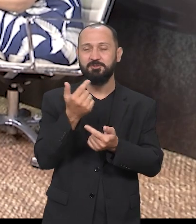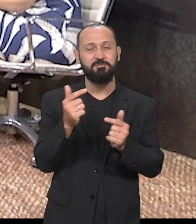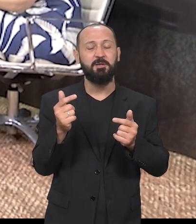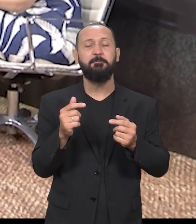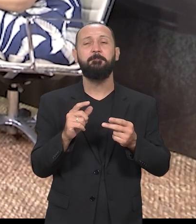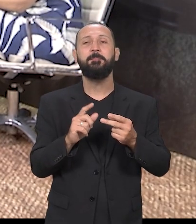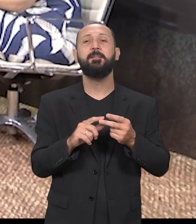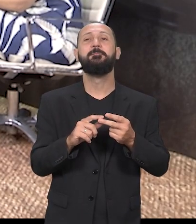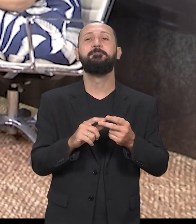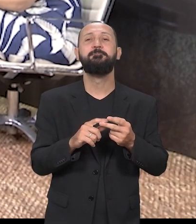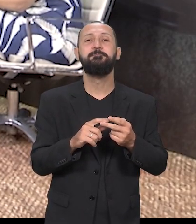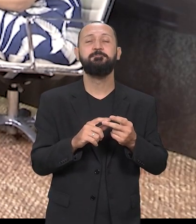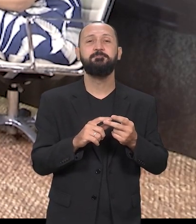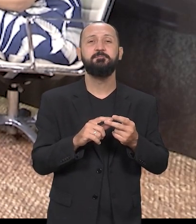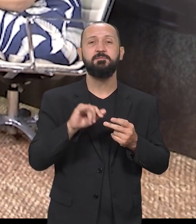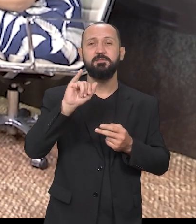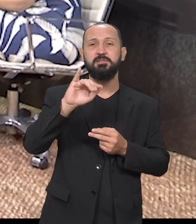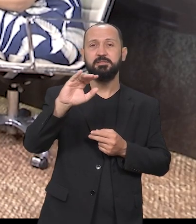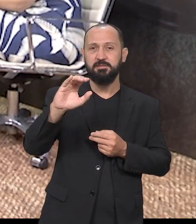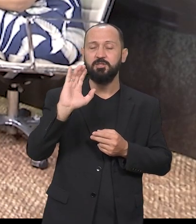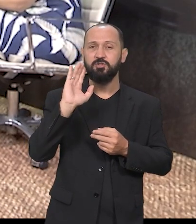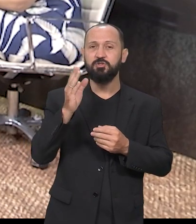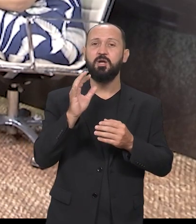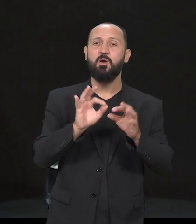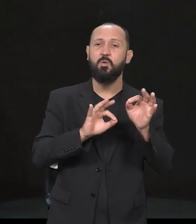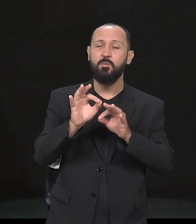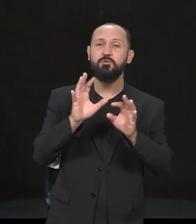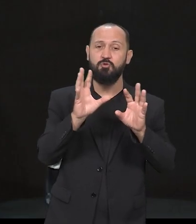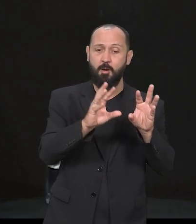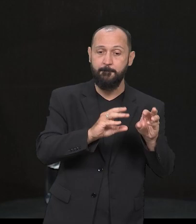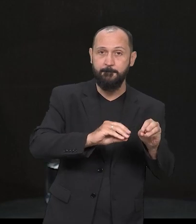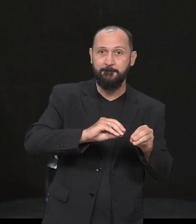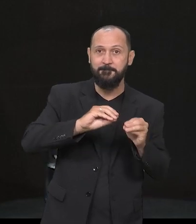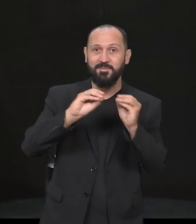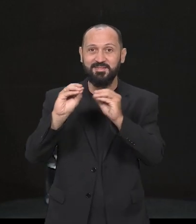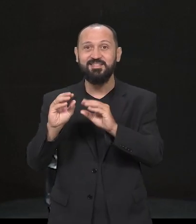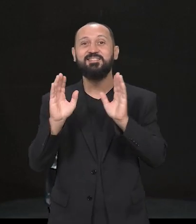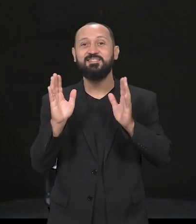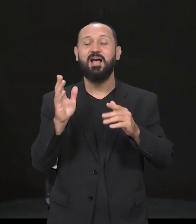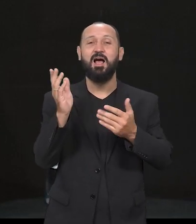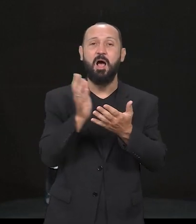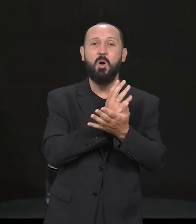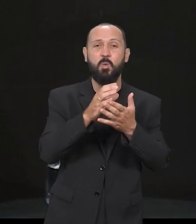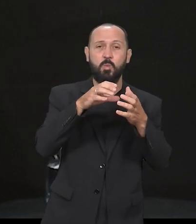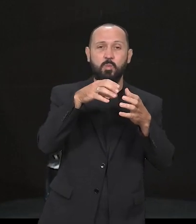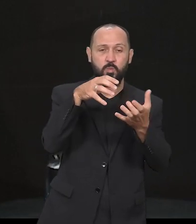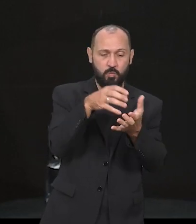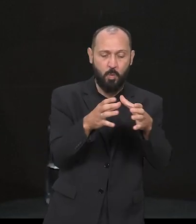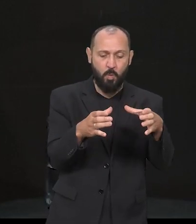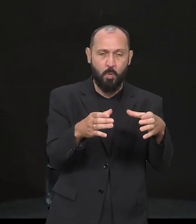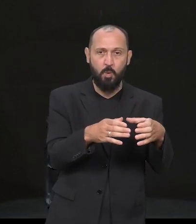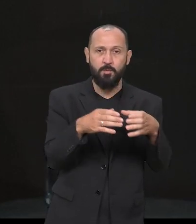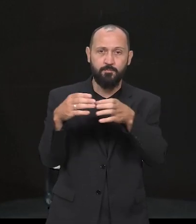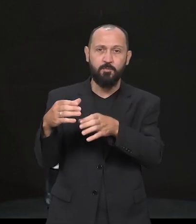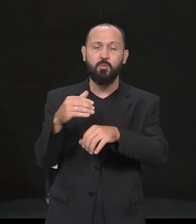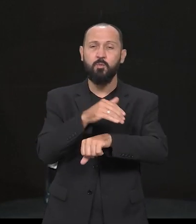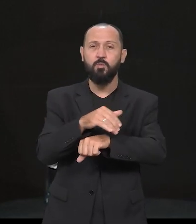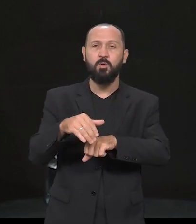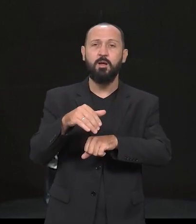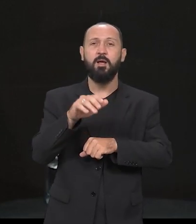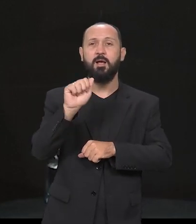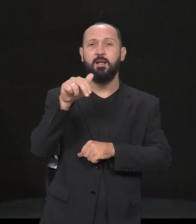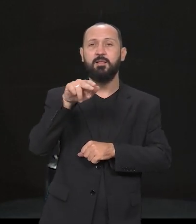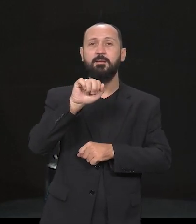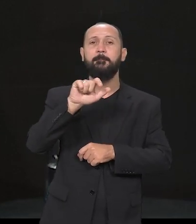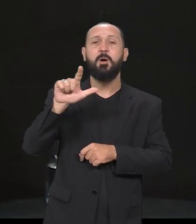essa informação, né? Do IC a gente já começou o processo de mudança, né? Então alguns núcleos já foram, na rua Doutor Aníbal